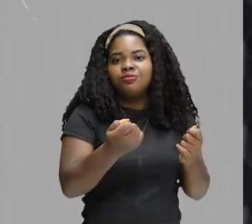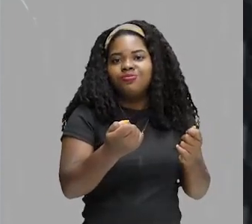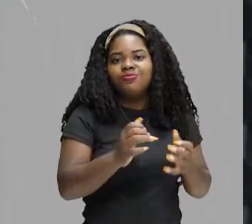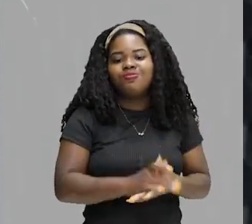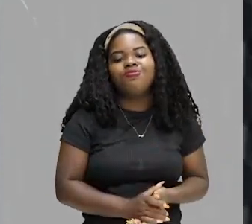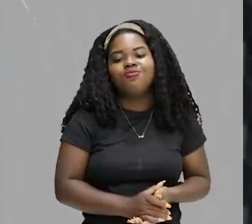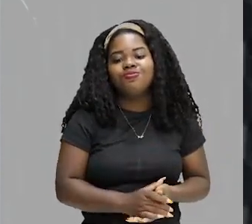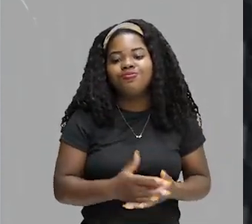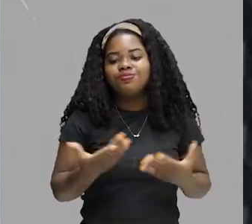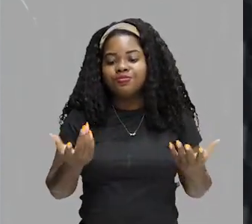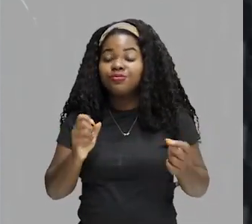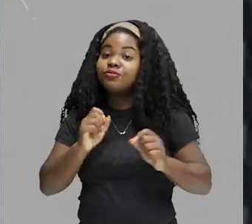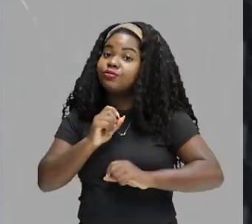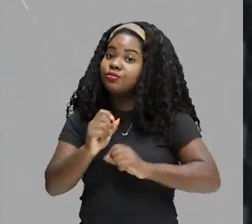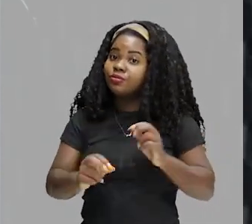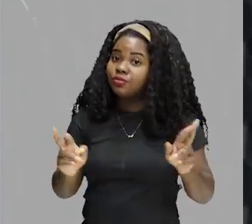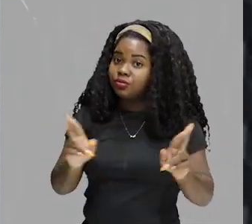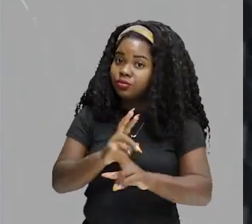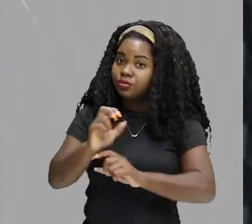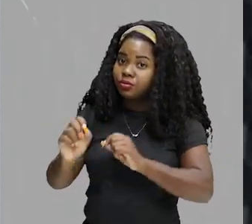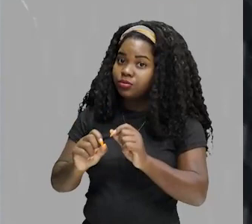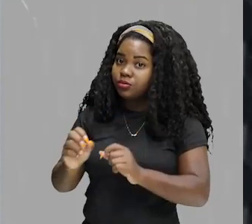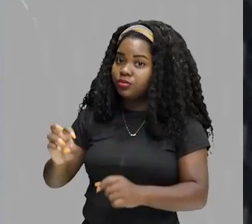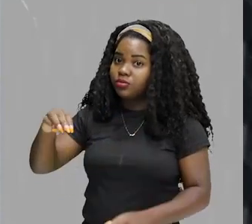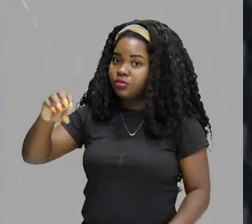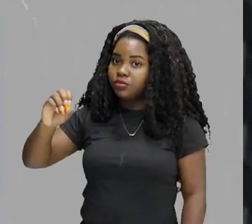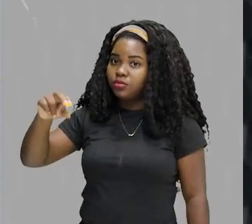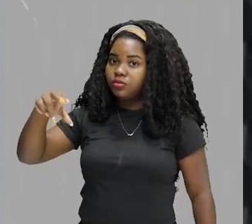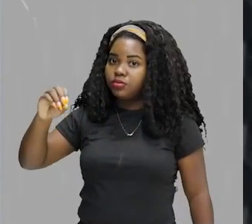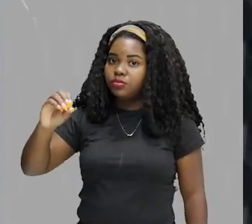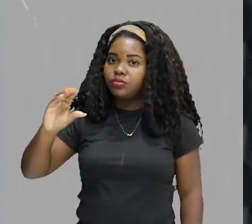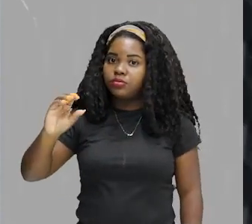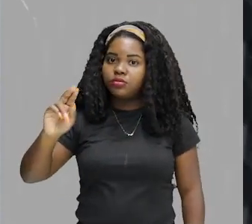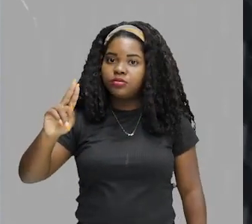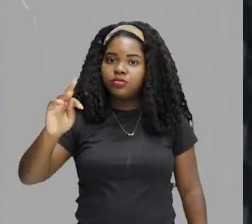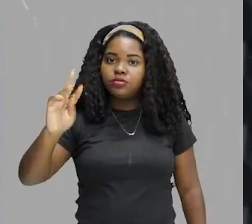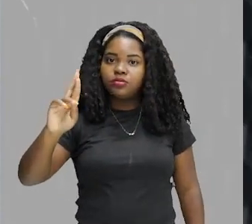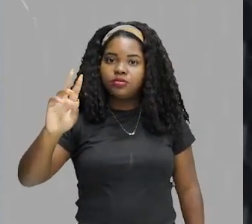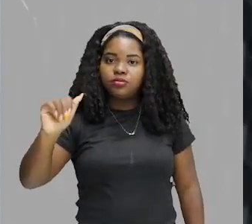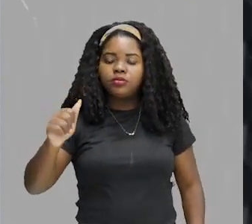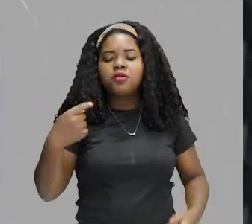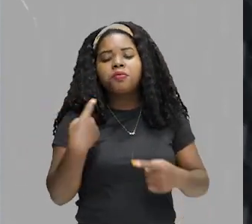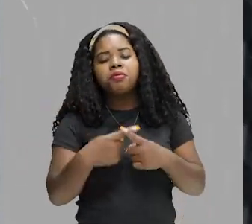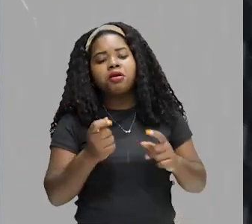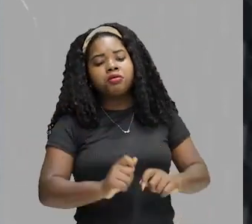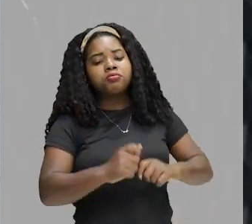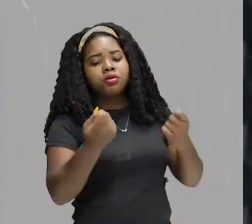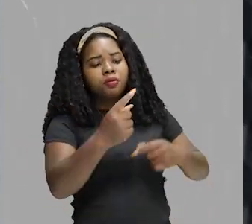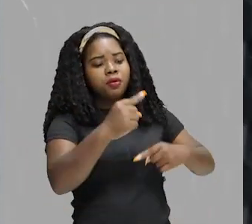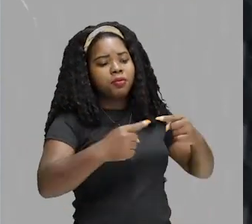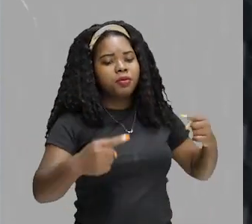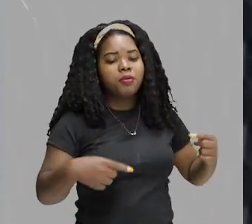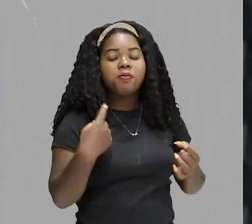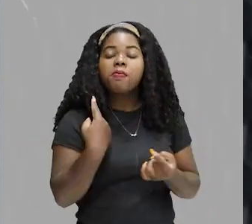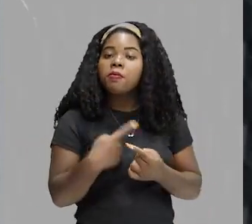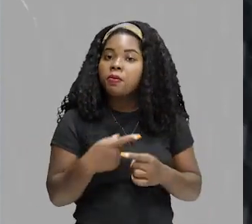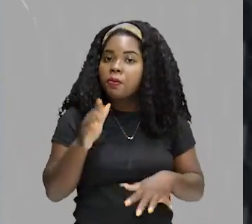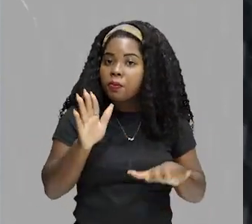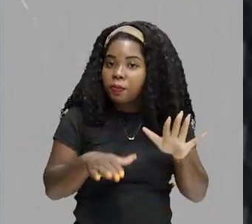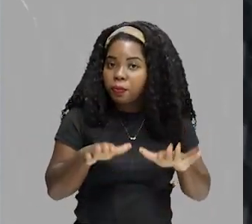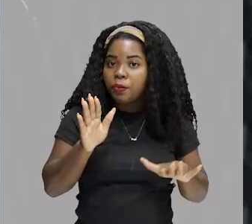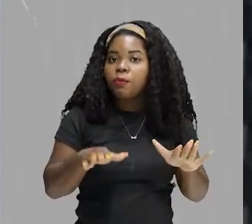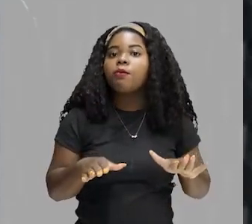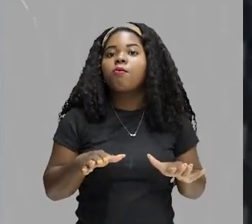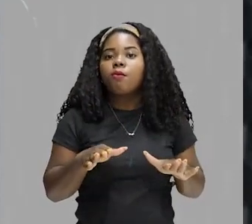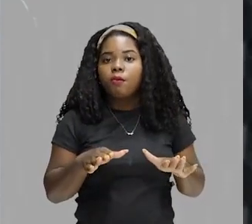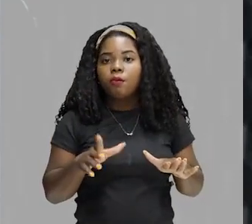uma vez em quê? Na questão da monocultura. Por que esses aros são quebrados? Porque às vezes está